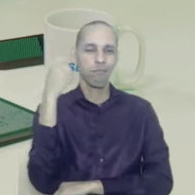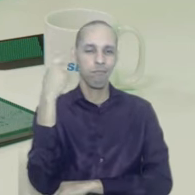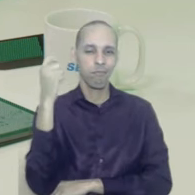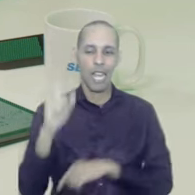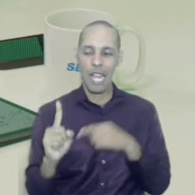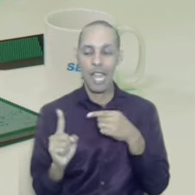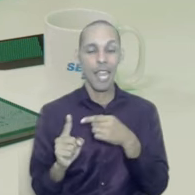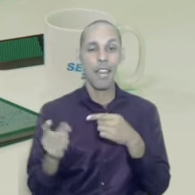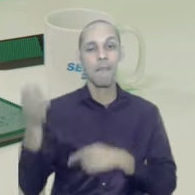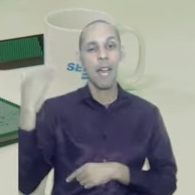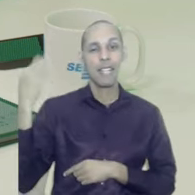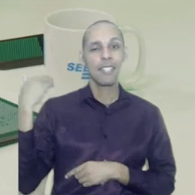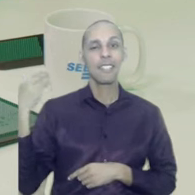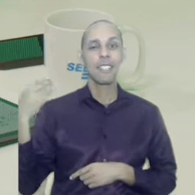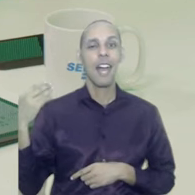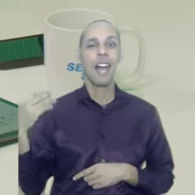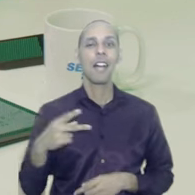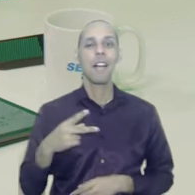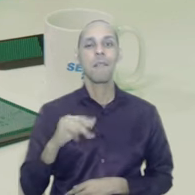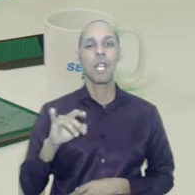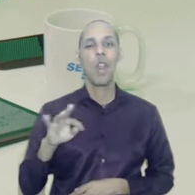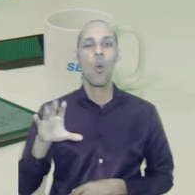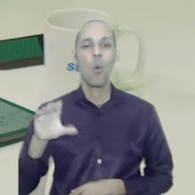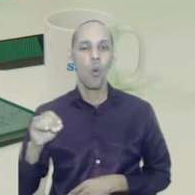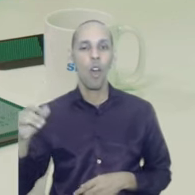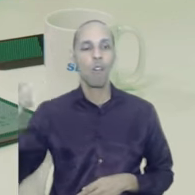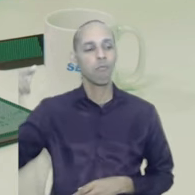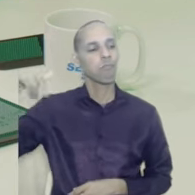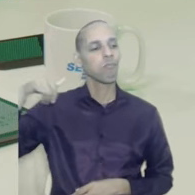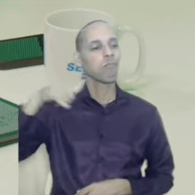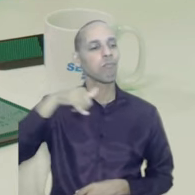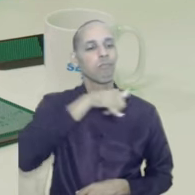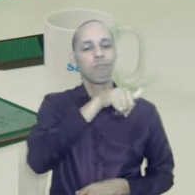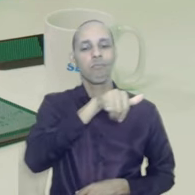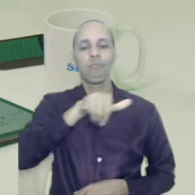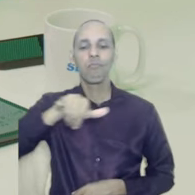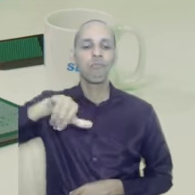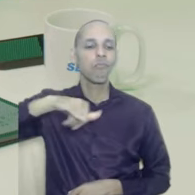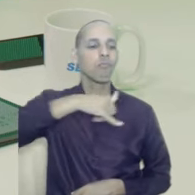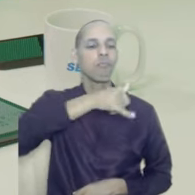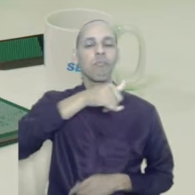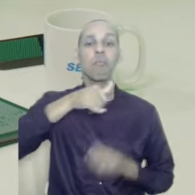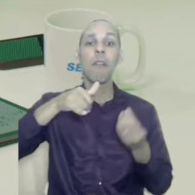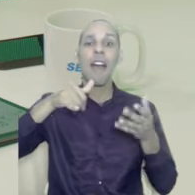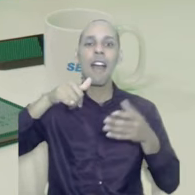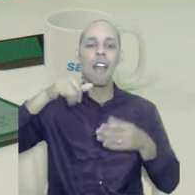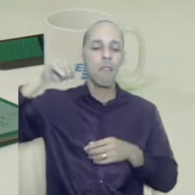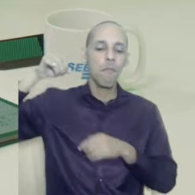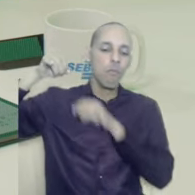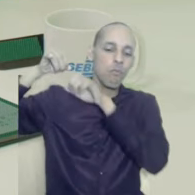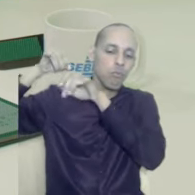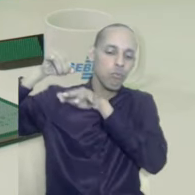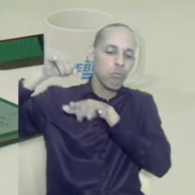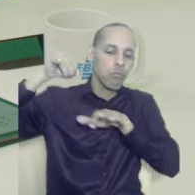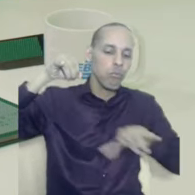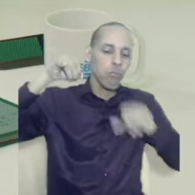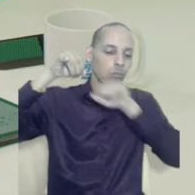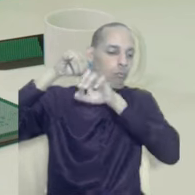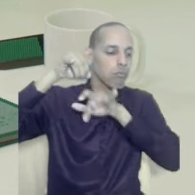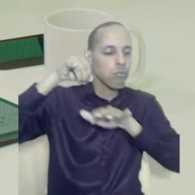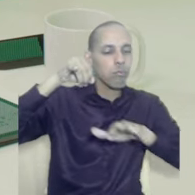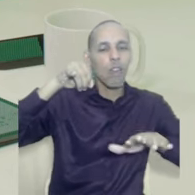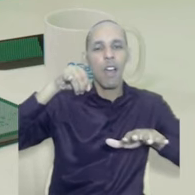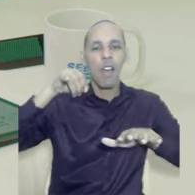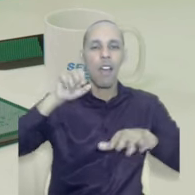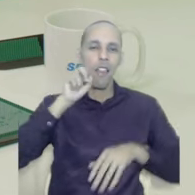pilotava avião de pulverização que é um o pessoal acha que é um vilão ali com relação ao Drone mas não é ele